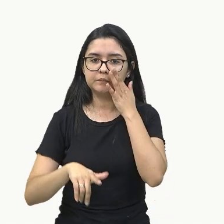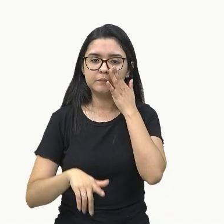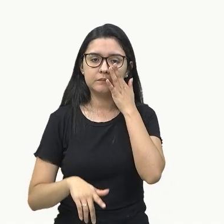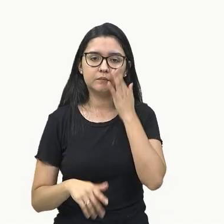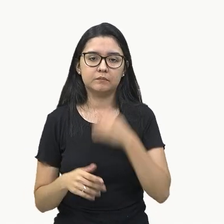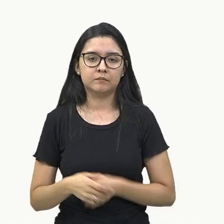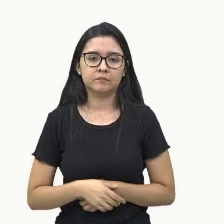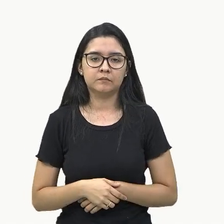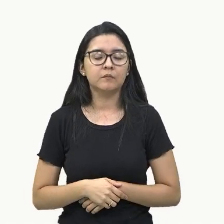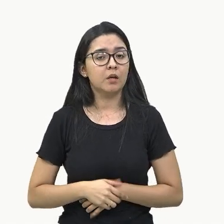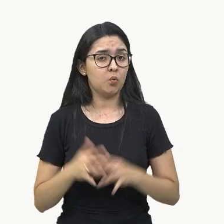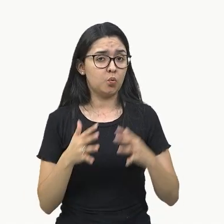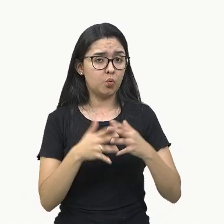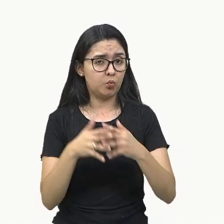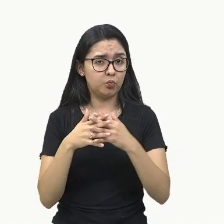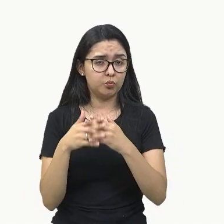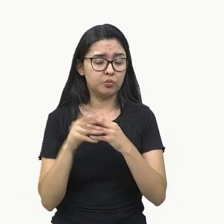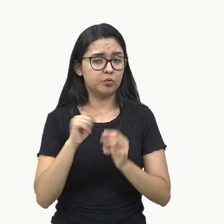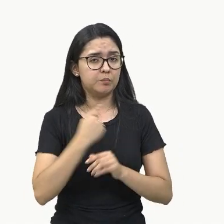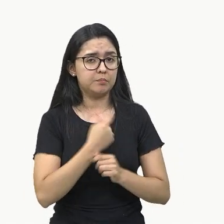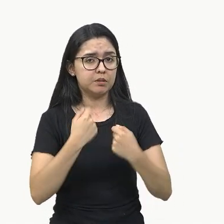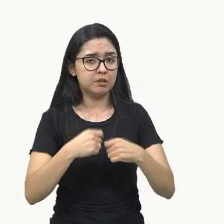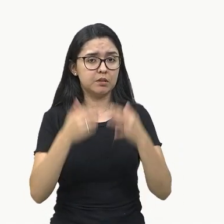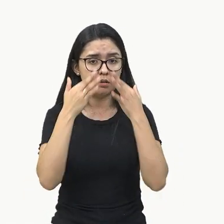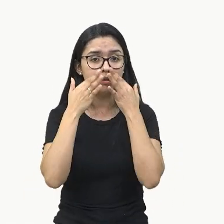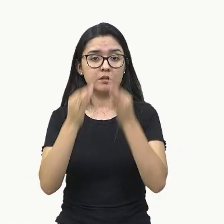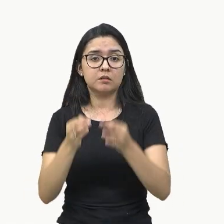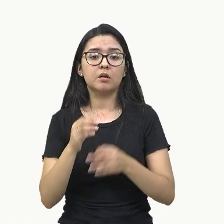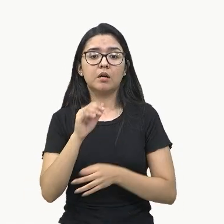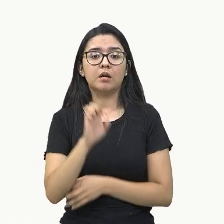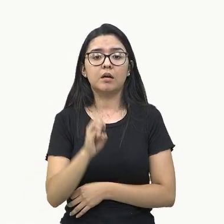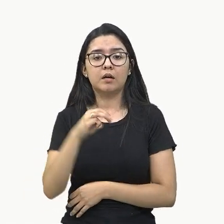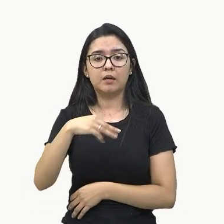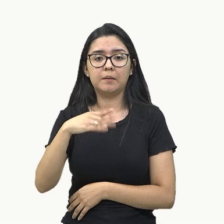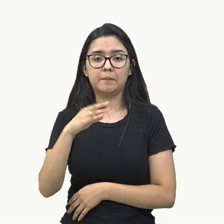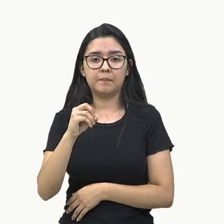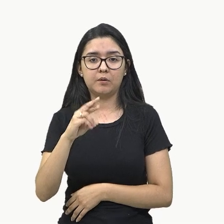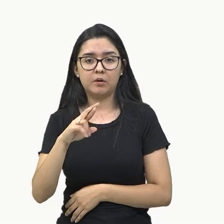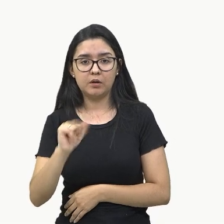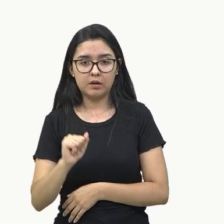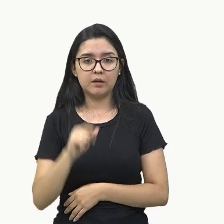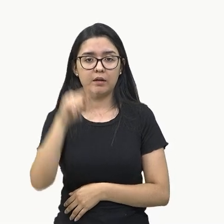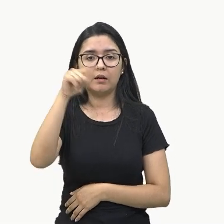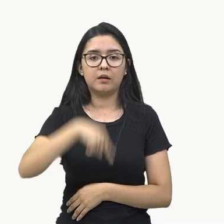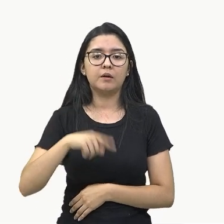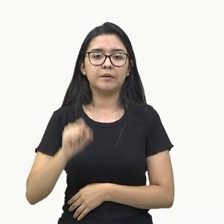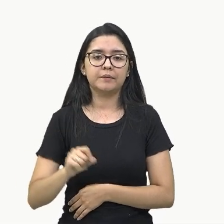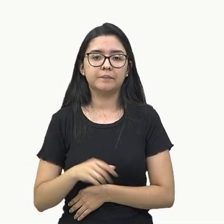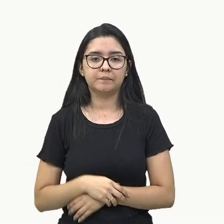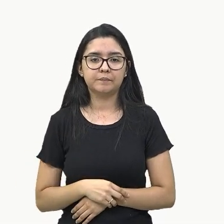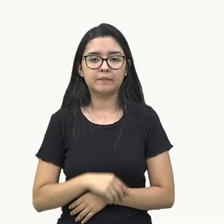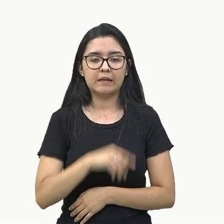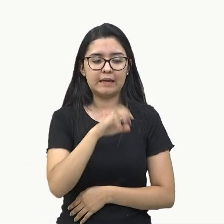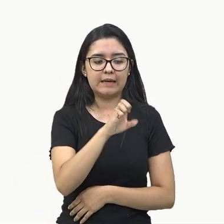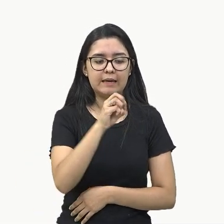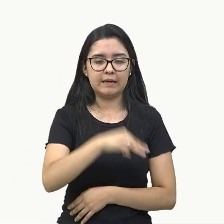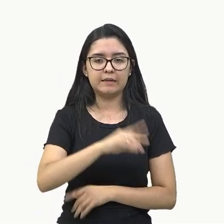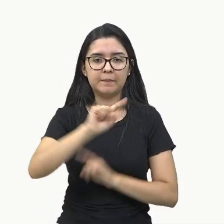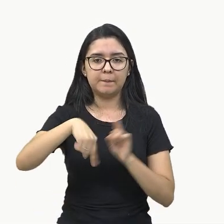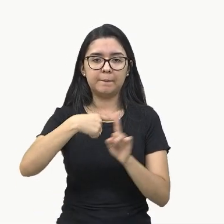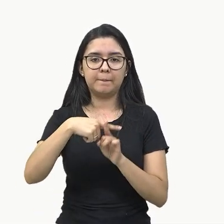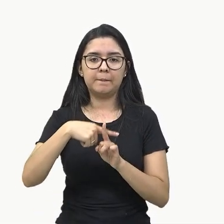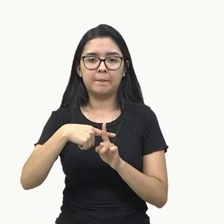aqui causa bastante confusão e a gente tem que ver que embora, na verdade, é a formação de em